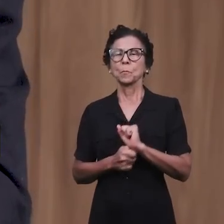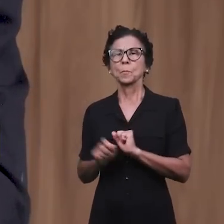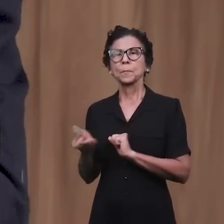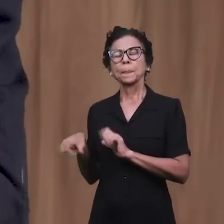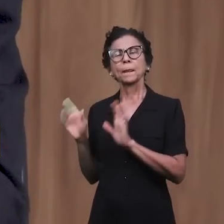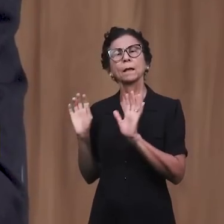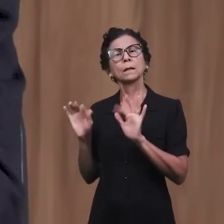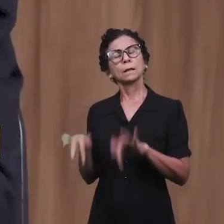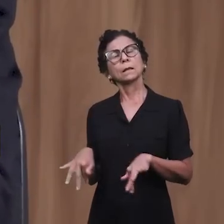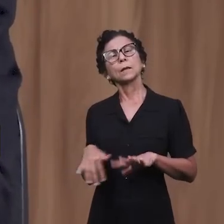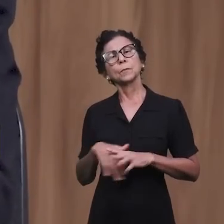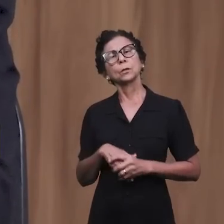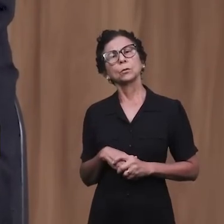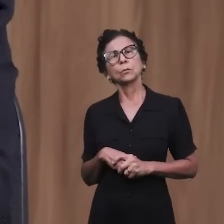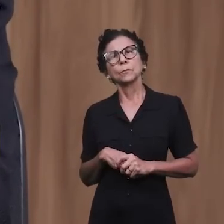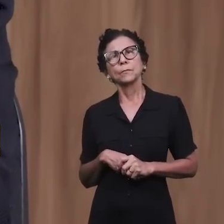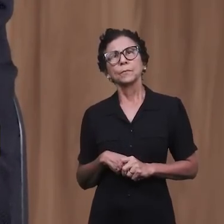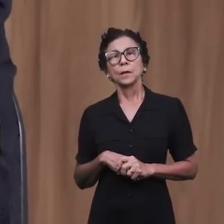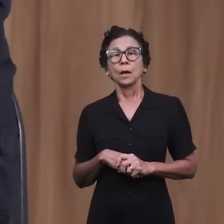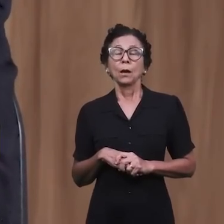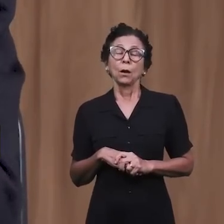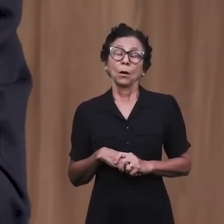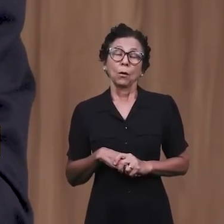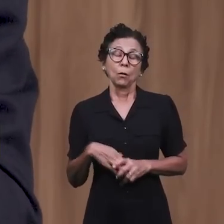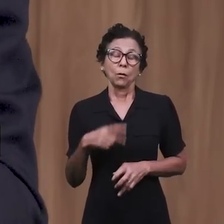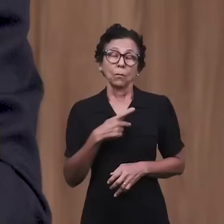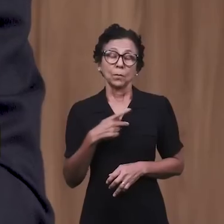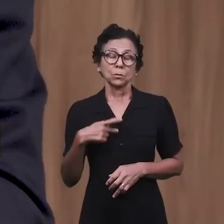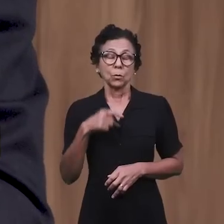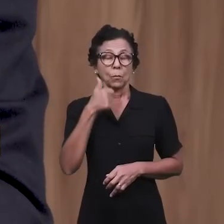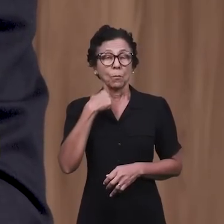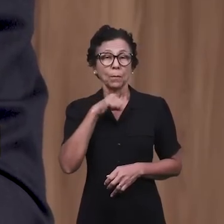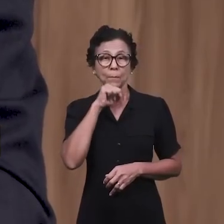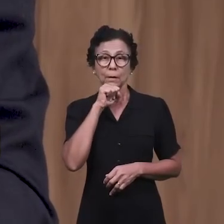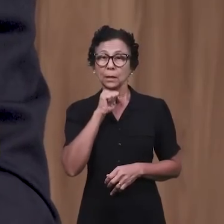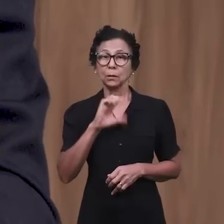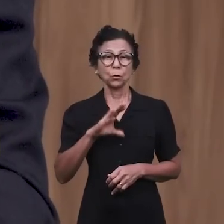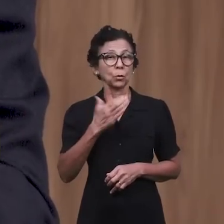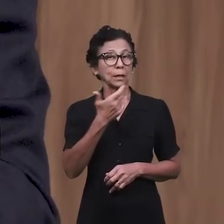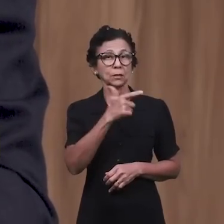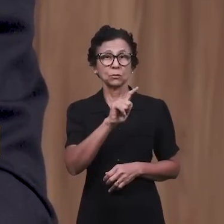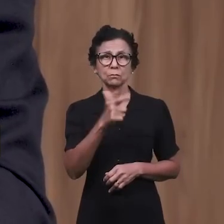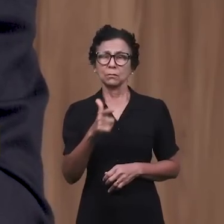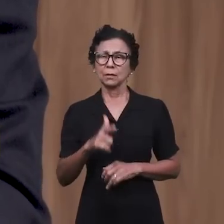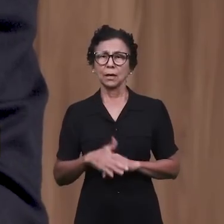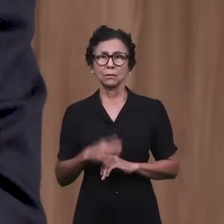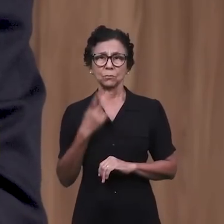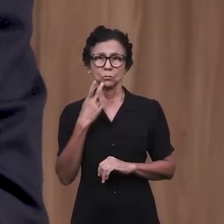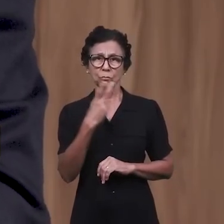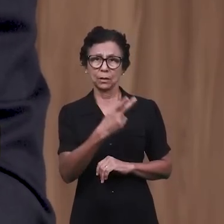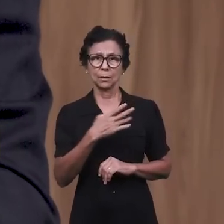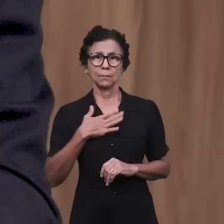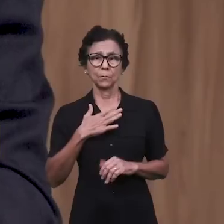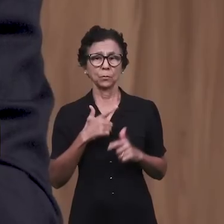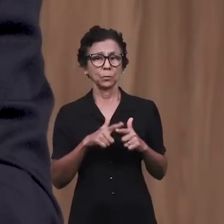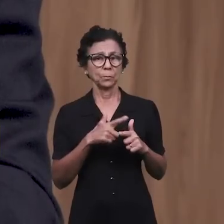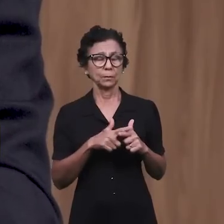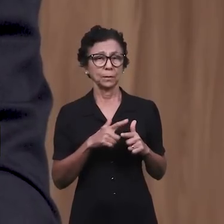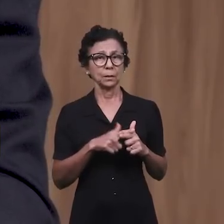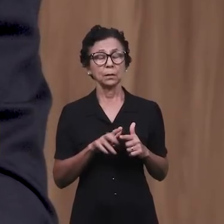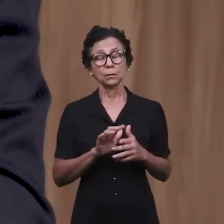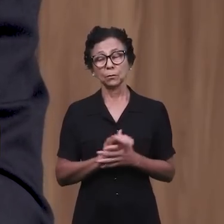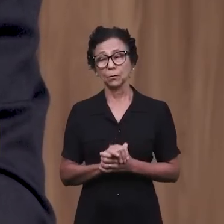disse, olha, eu não tenho coragem de falar esse assunto com mamãe, mas o senhor é o pastor, então eu vim pedir oração e tal. Tudo bem, ela